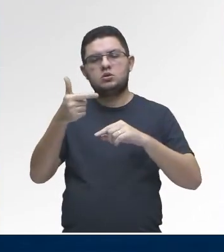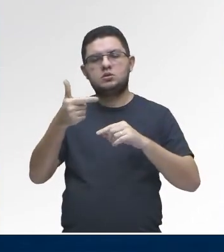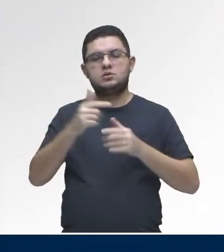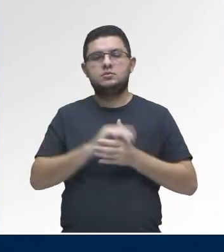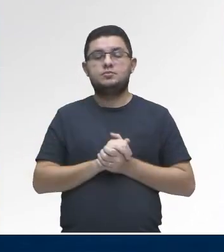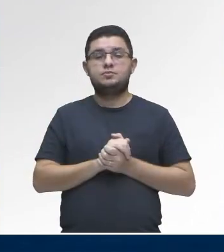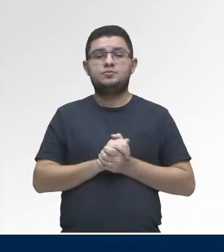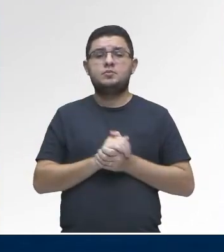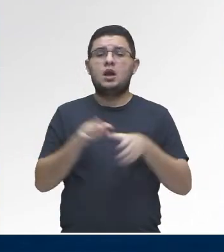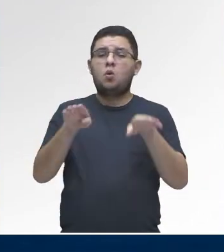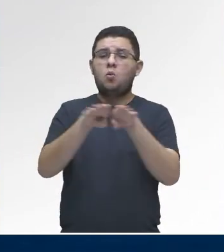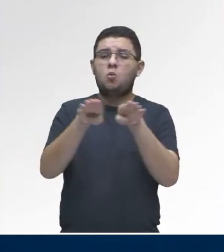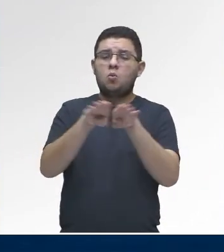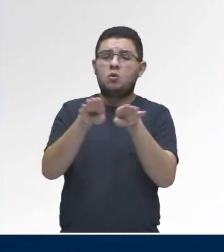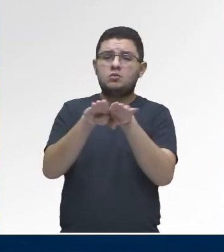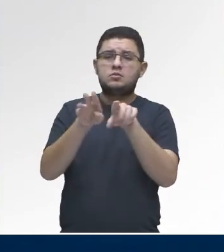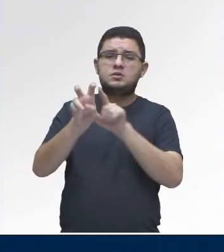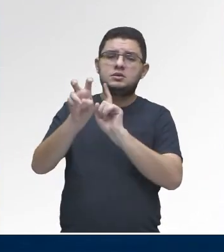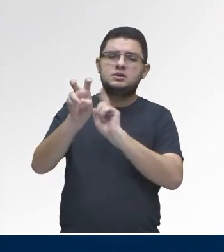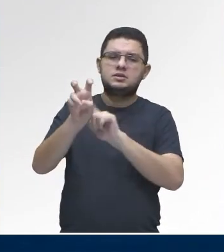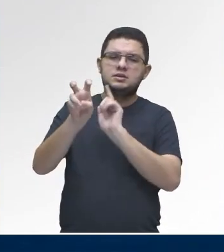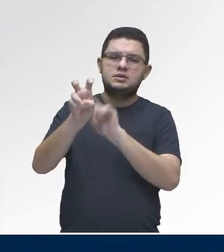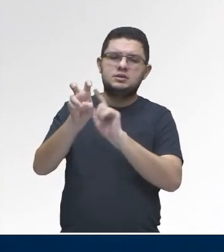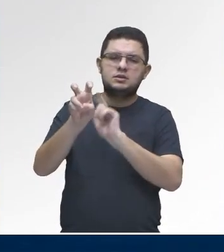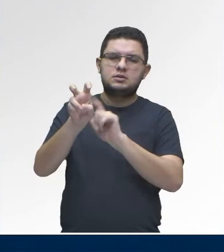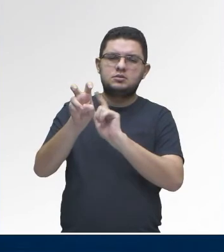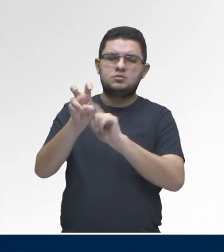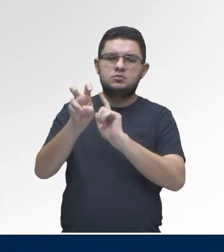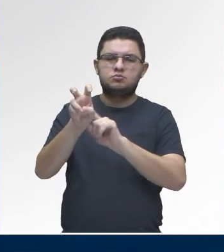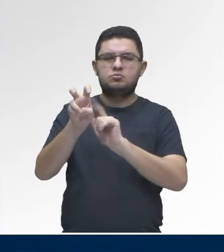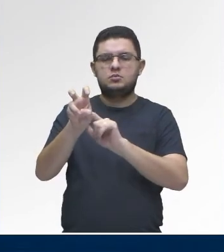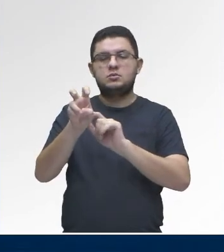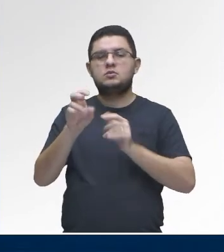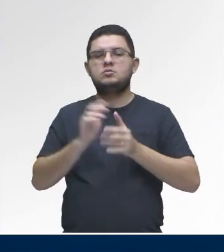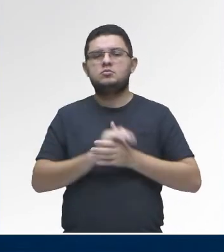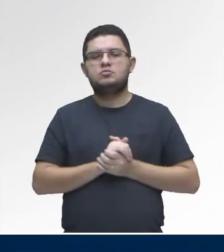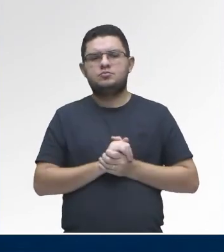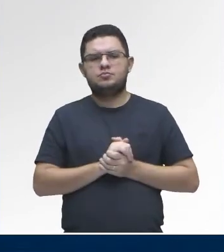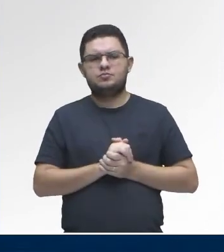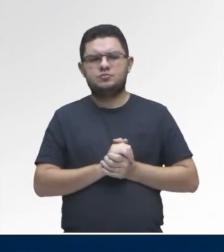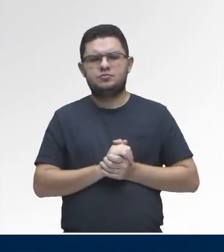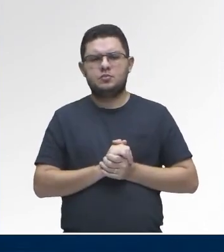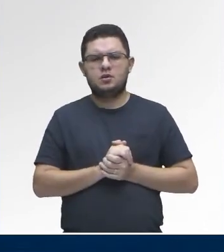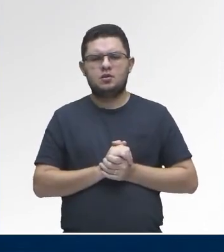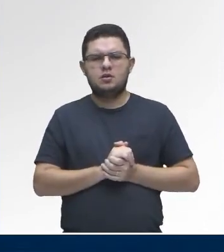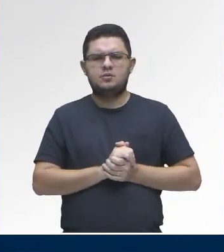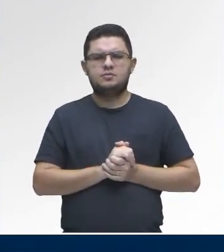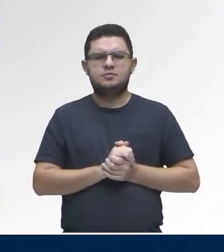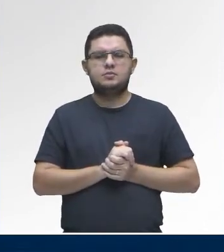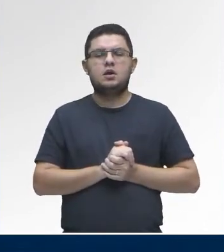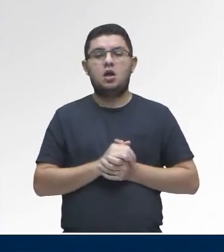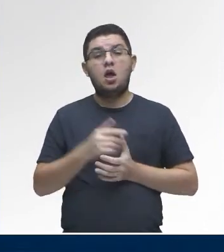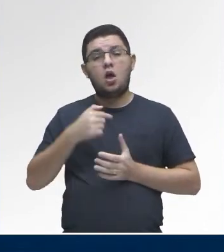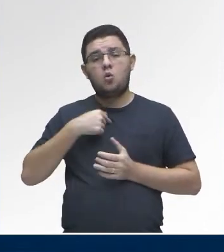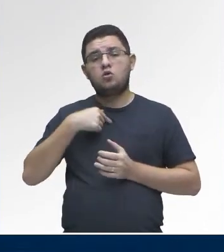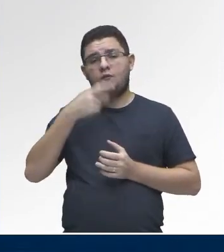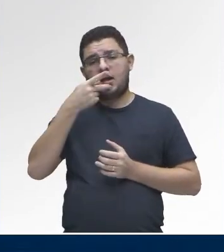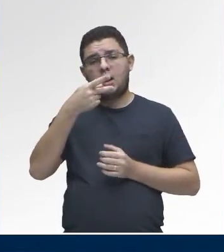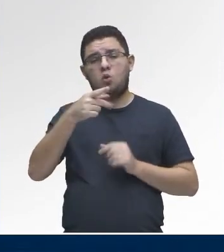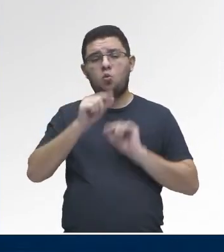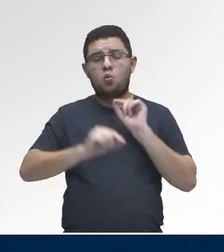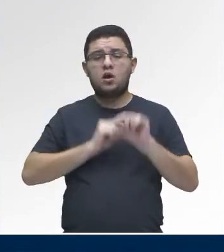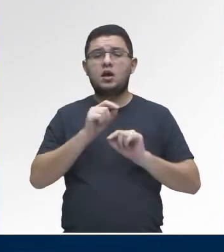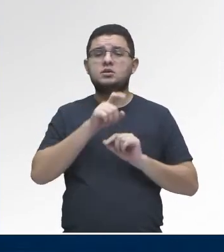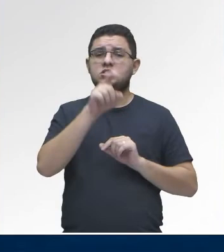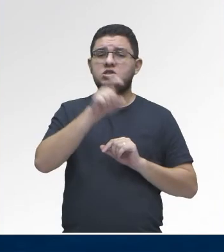aqui e do outro lado eu só tenho o número 5. eu estou afirmando que